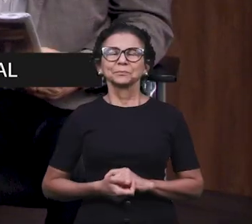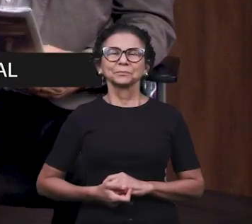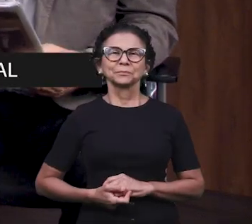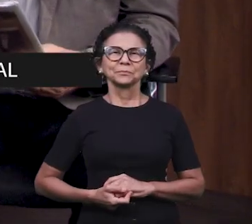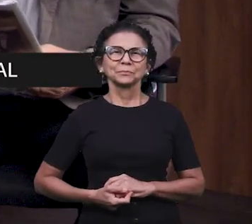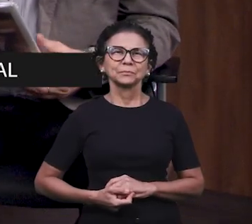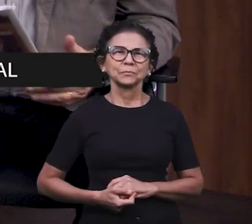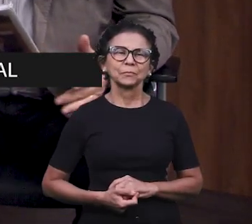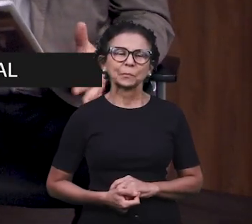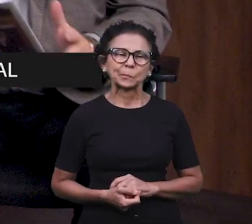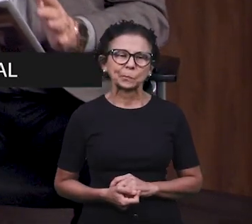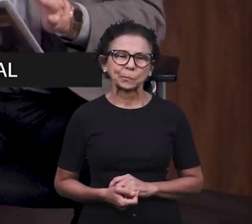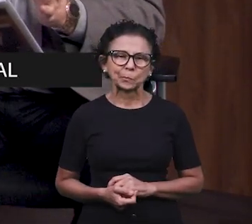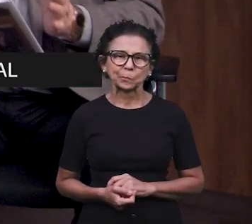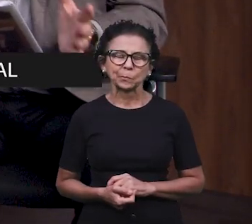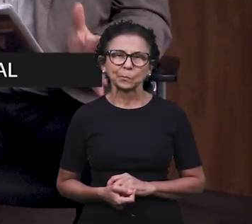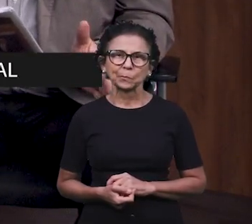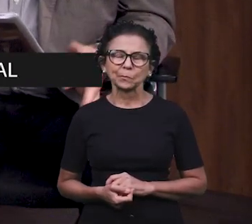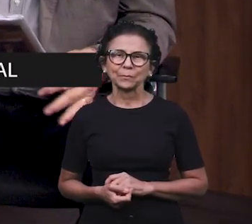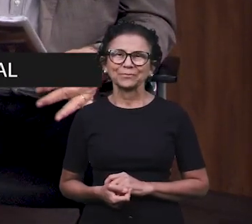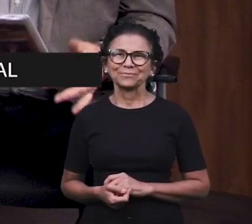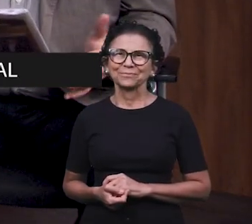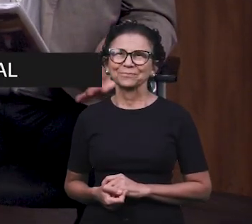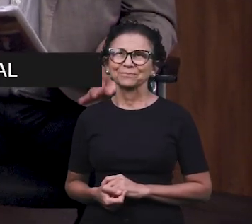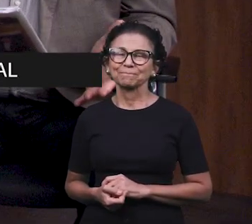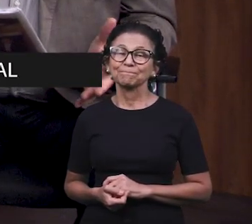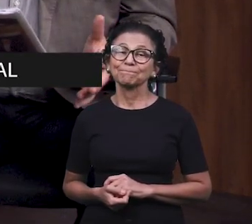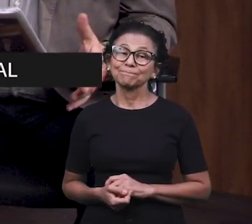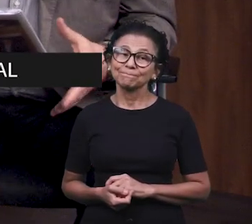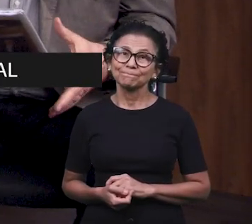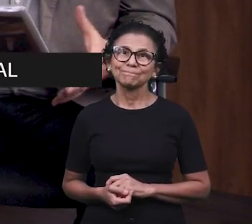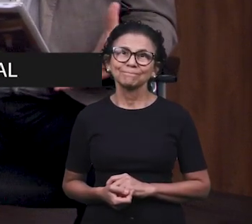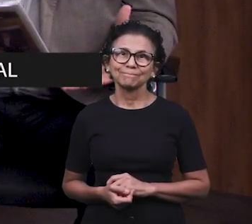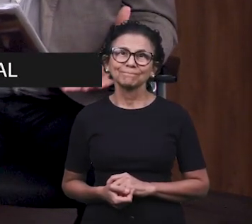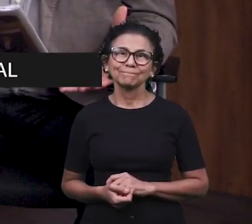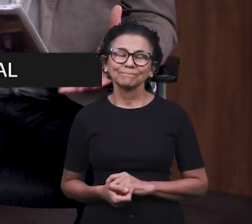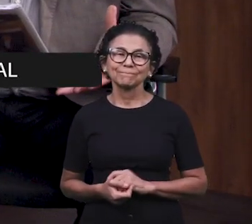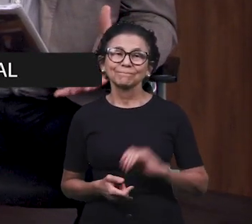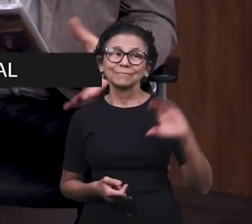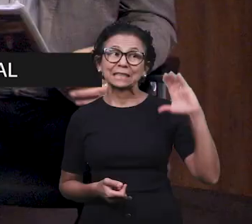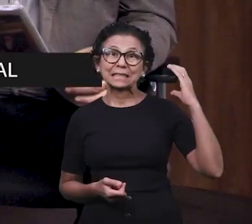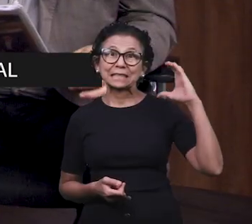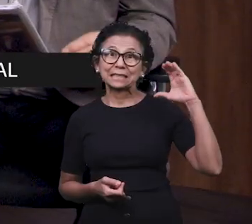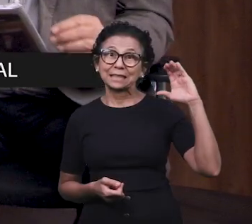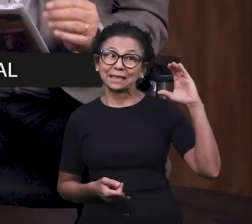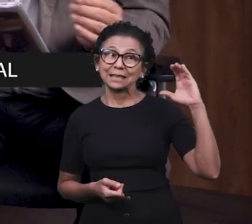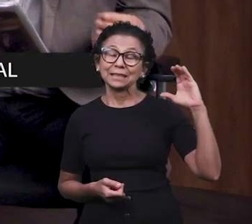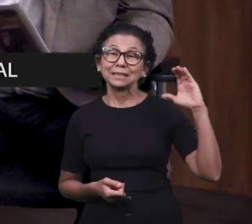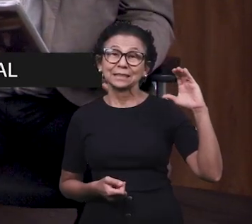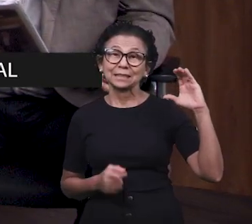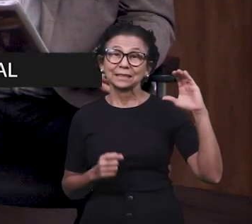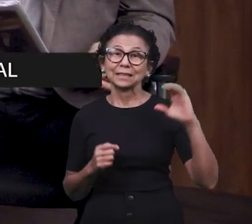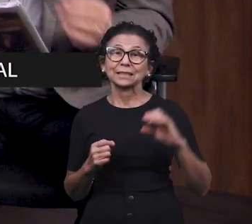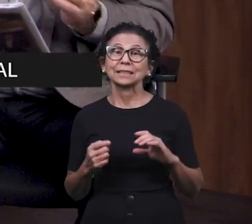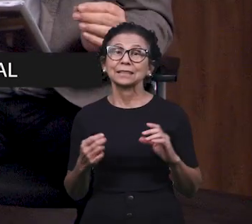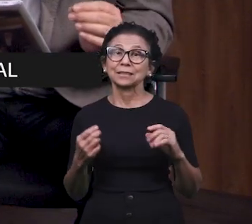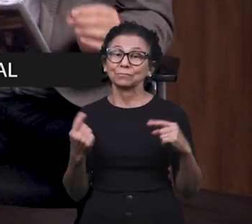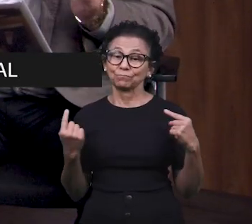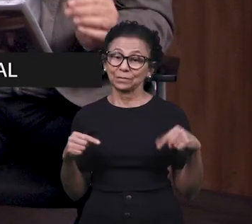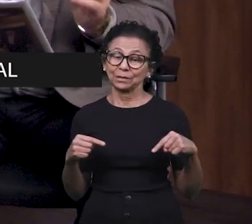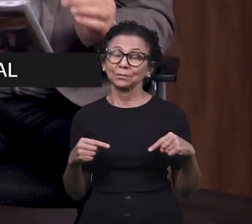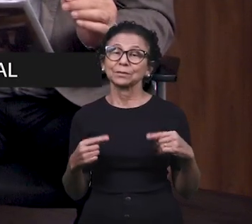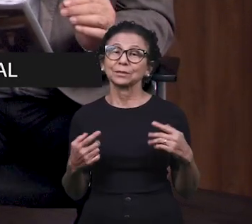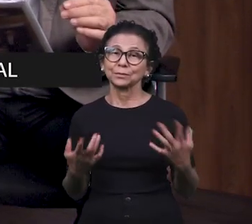né, sempre sabemos que sempre é um desafio, quando a gente fala em ciência, né, é sempre um desafio. E aí